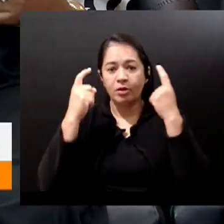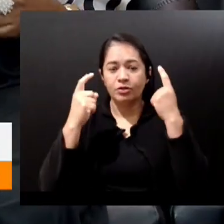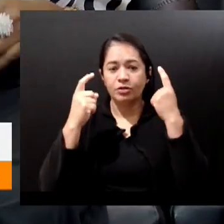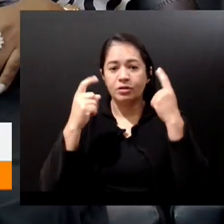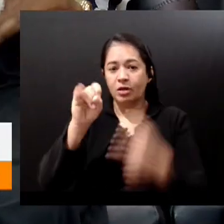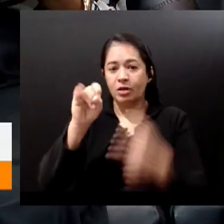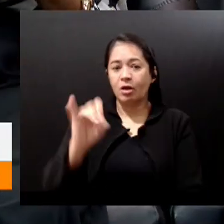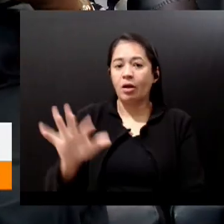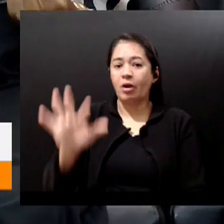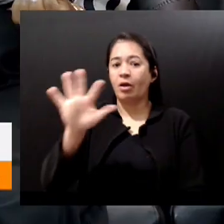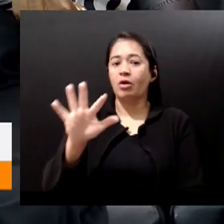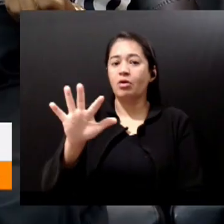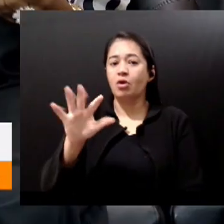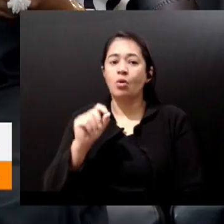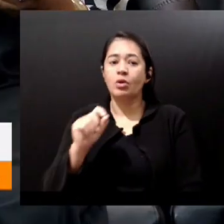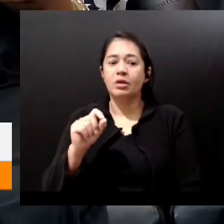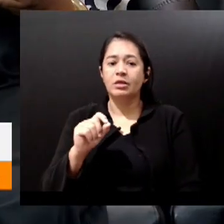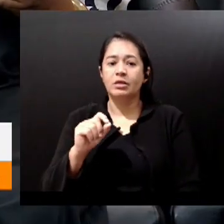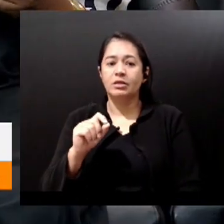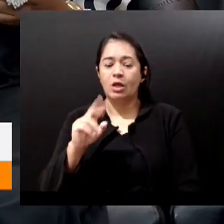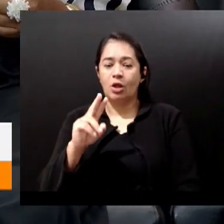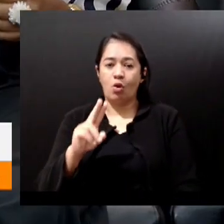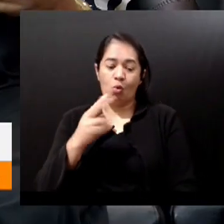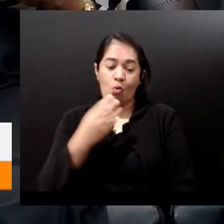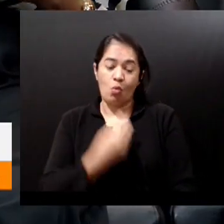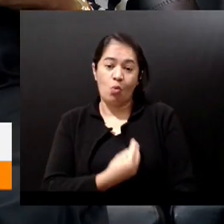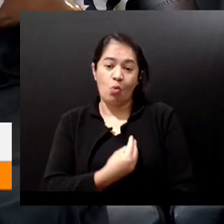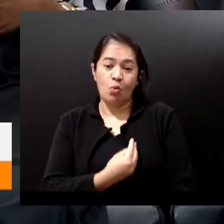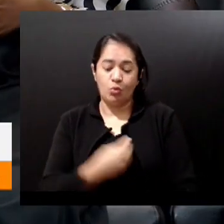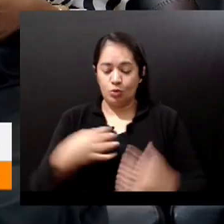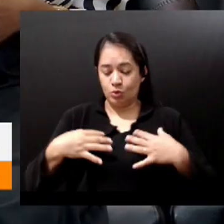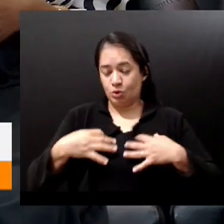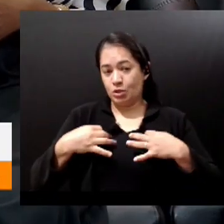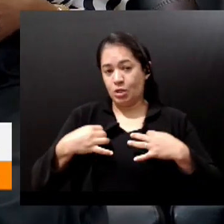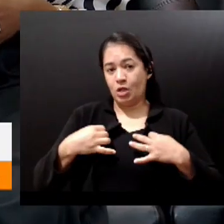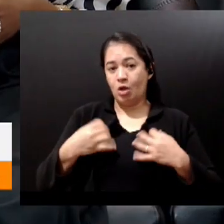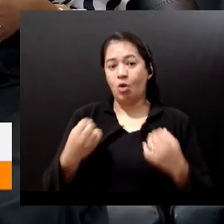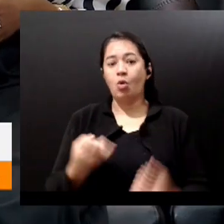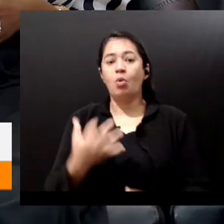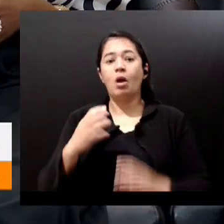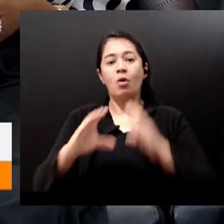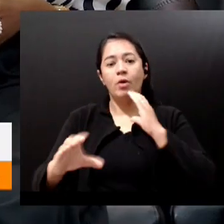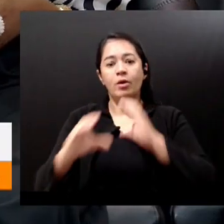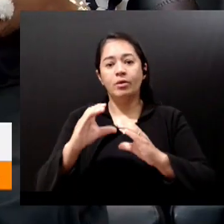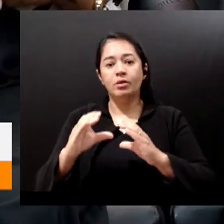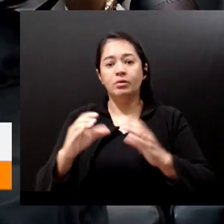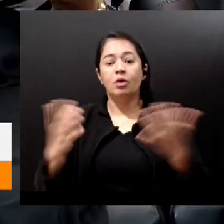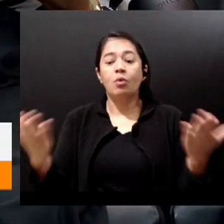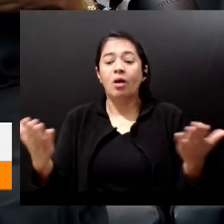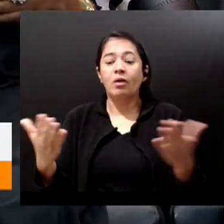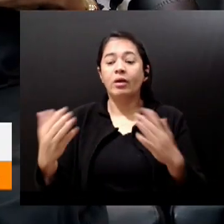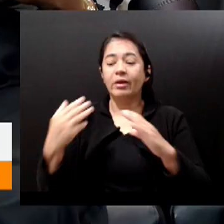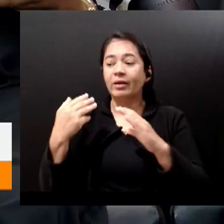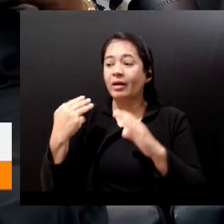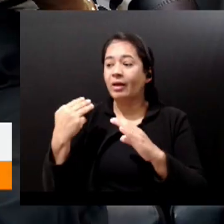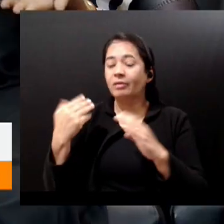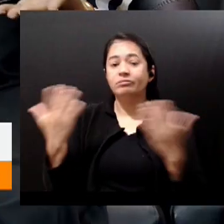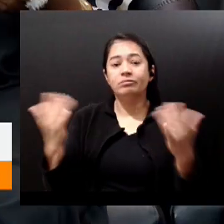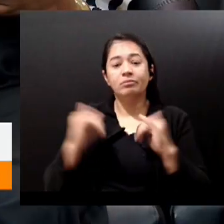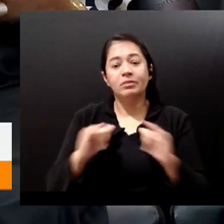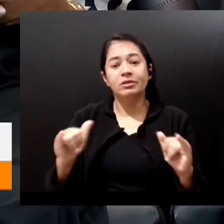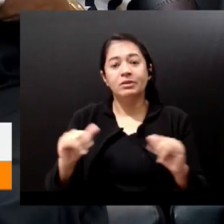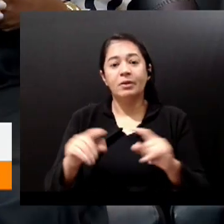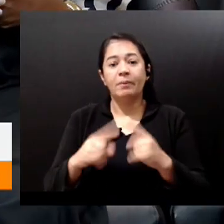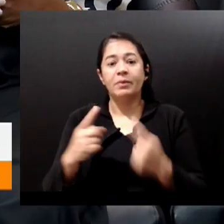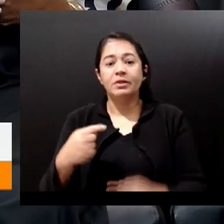que Uhum. elas estão vestindo ou deixando de vestir, qual que é a comunicação, qual que é a mensagem que elas estão transmitindo, né. E o que a gente não pode